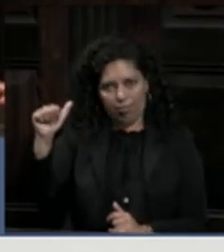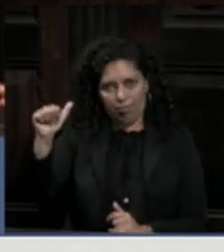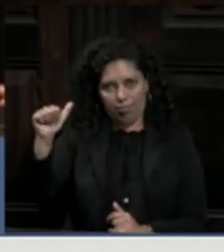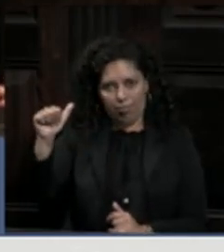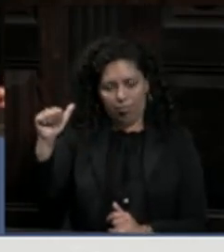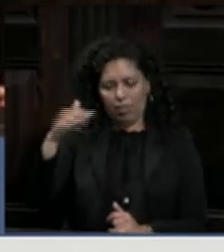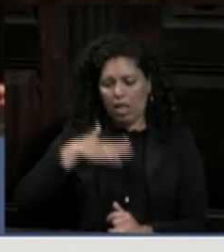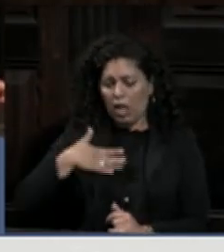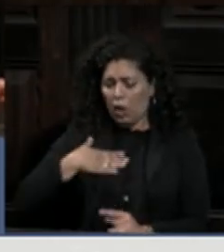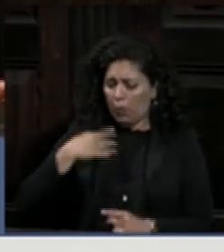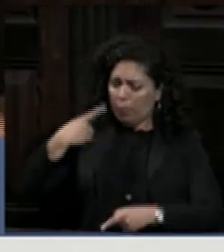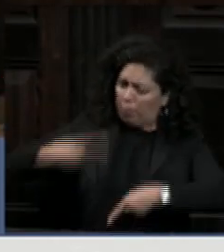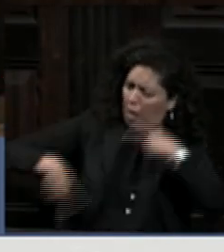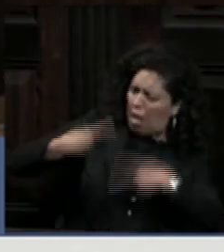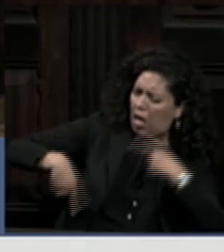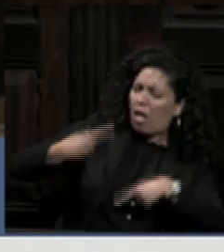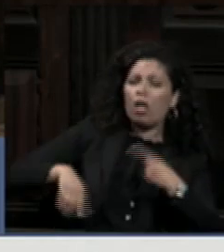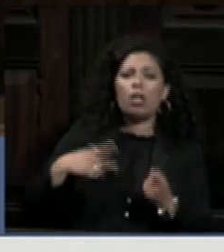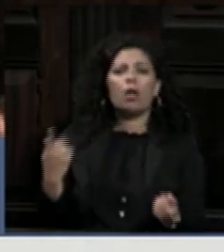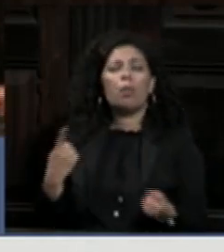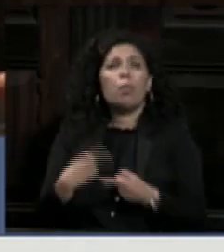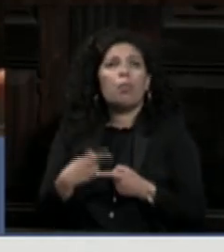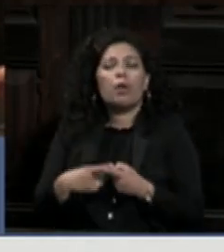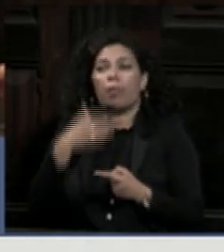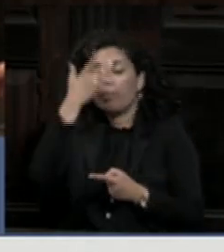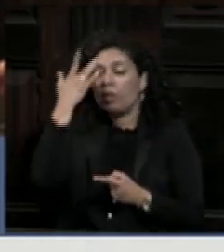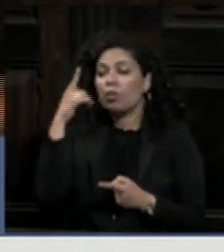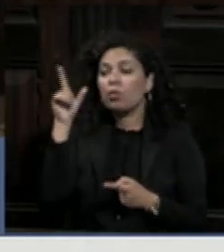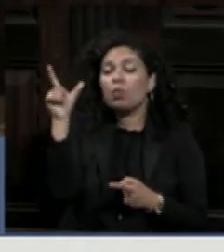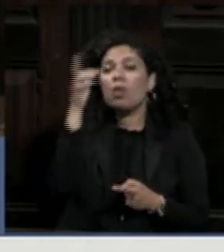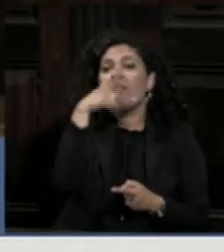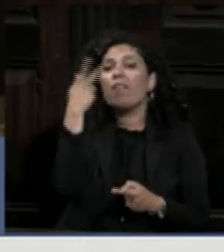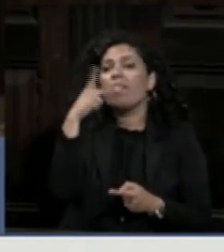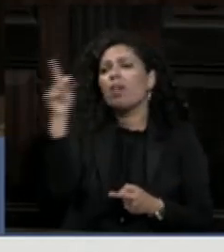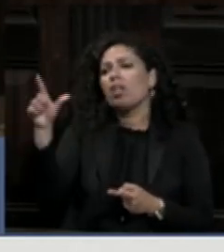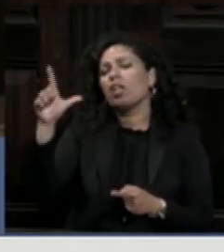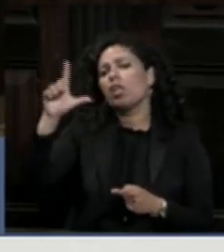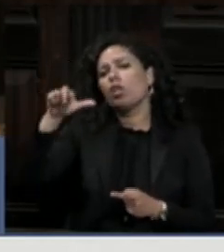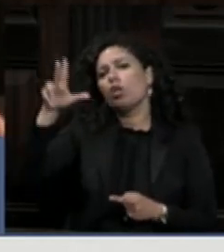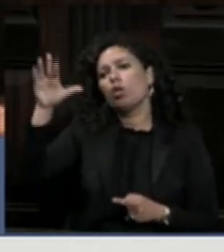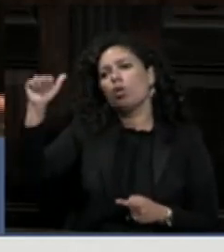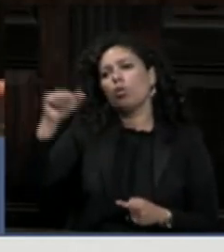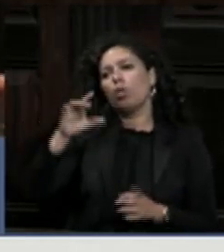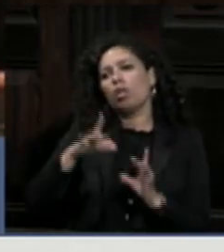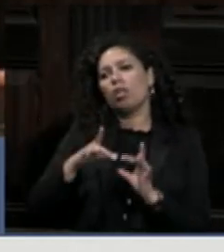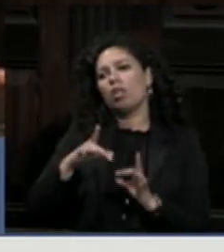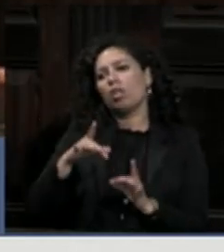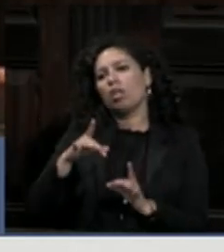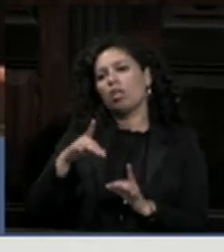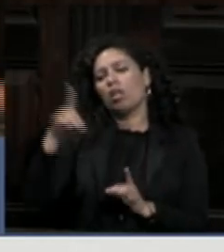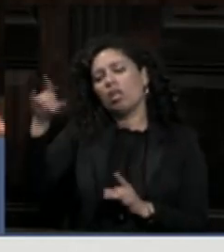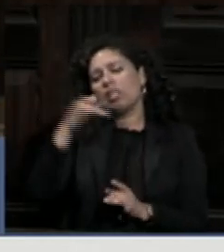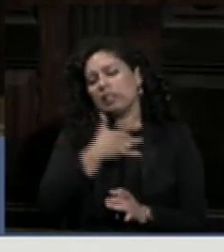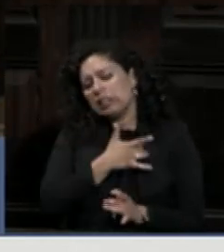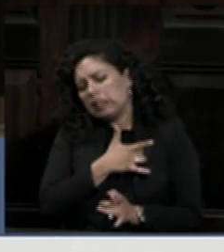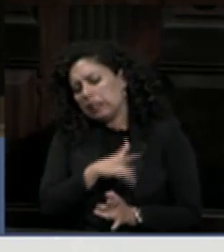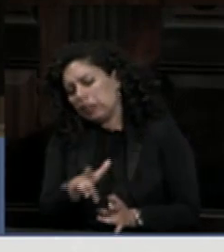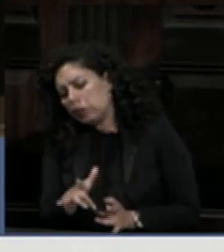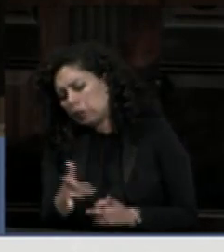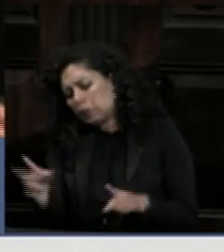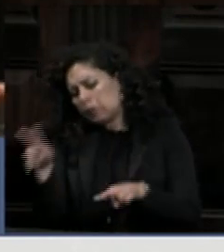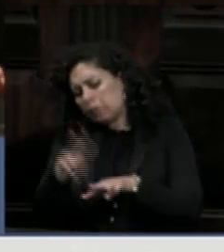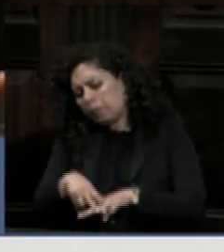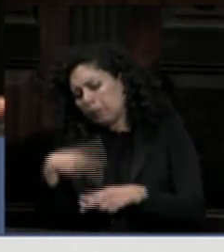quem acha que o lula é inocente com que o lula tá preso injustamente